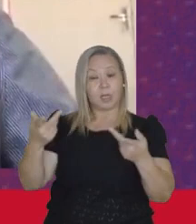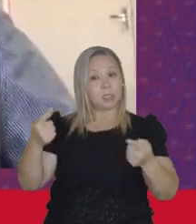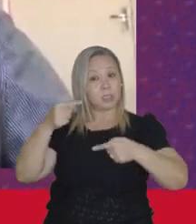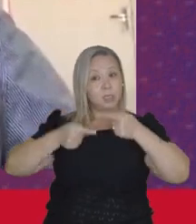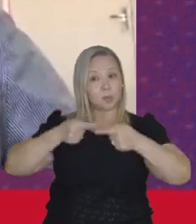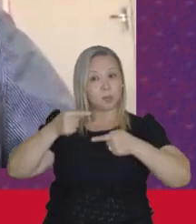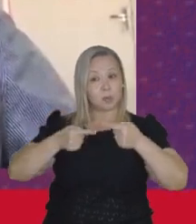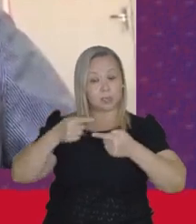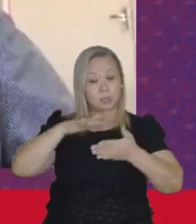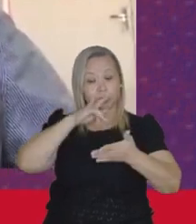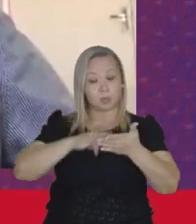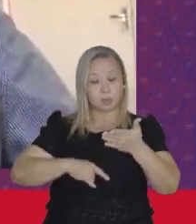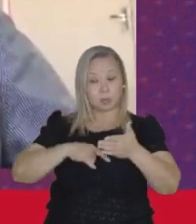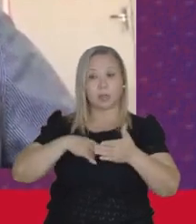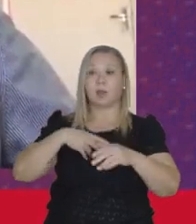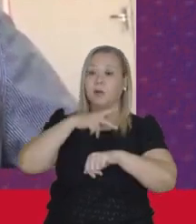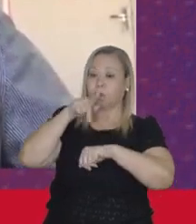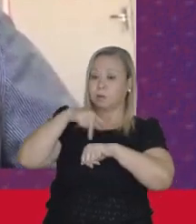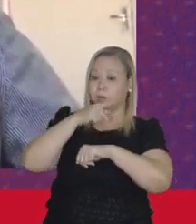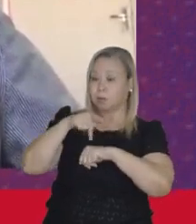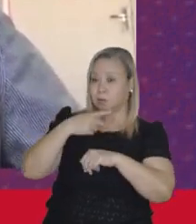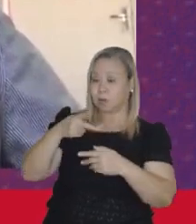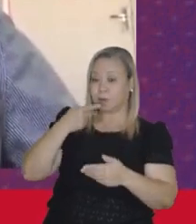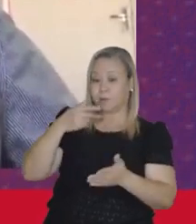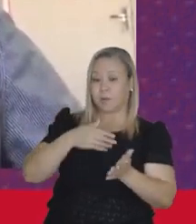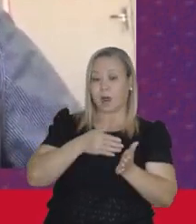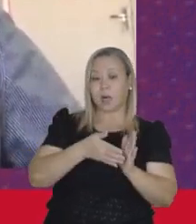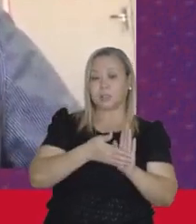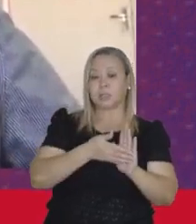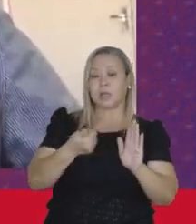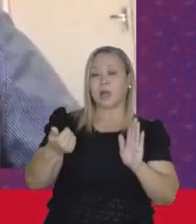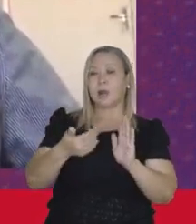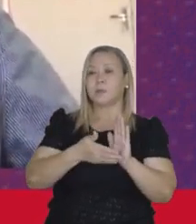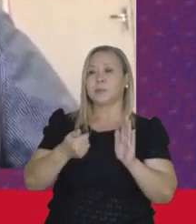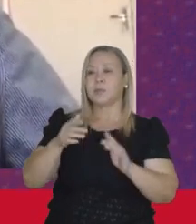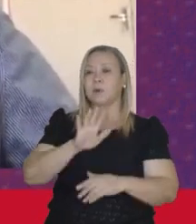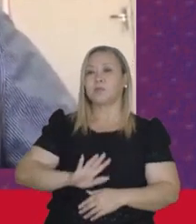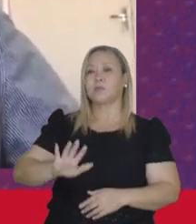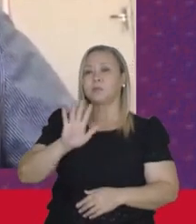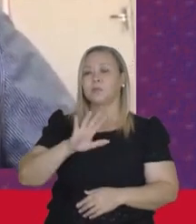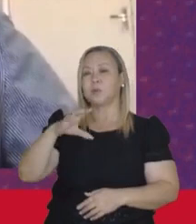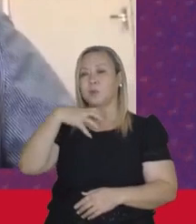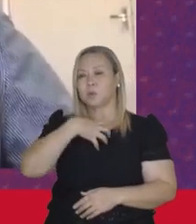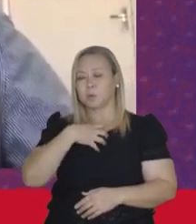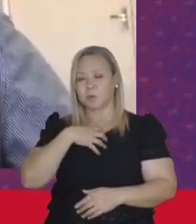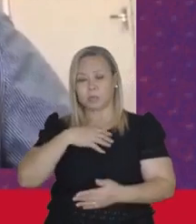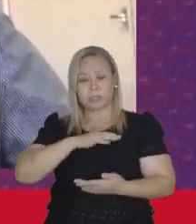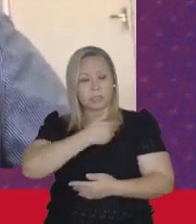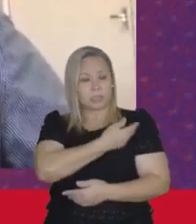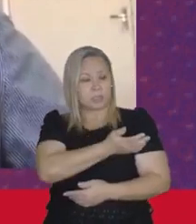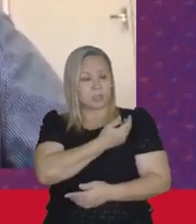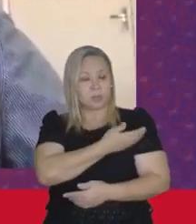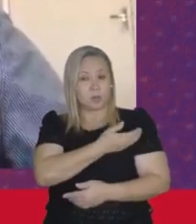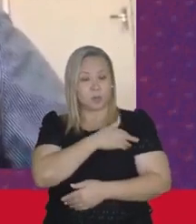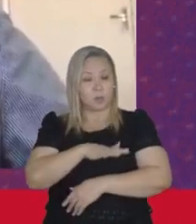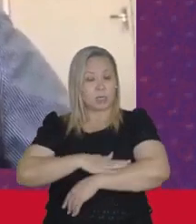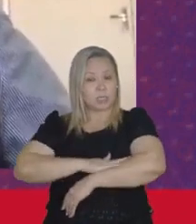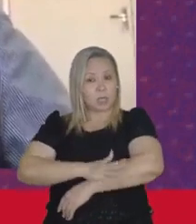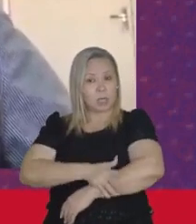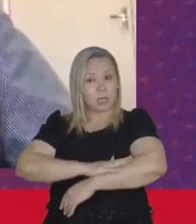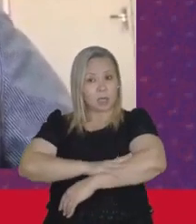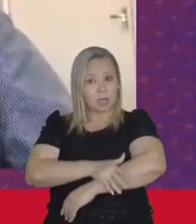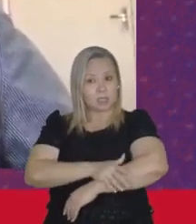à Convenção Internacional sobre a Eliminação de todas as formas de discriminação racial,